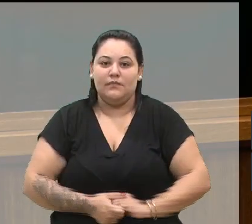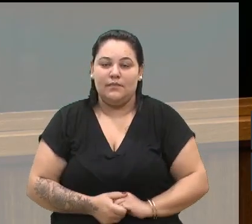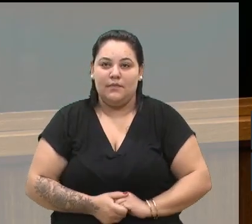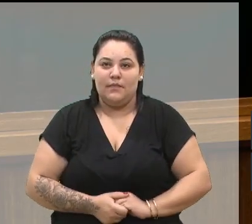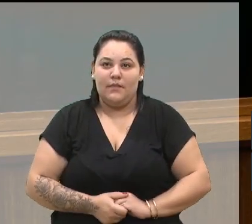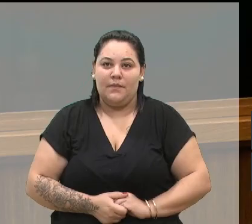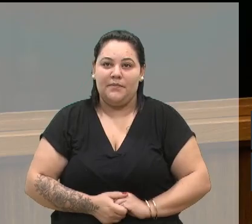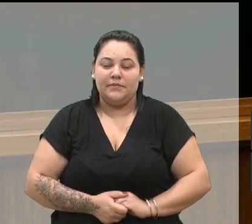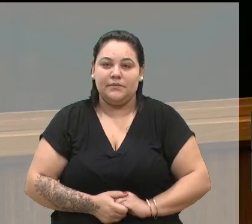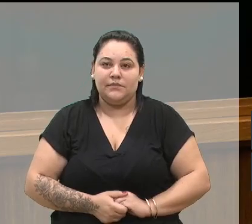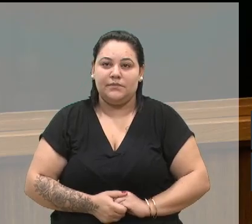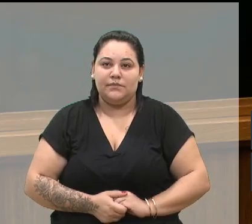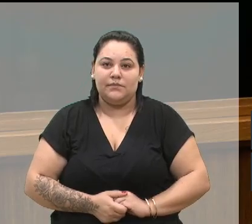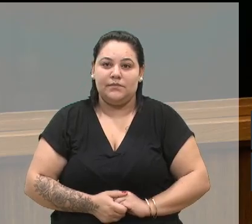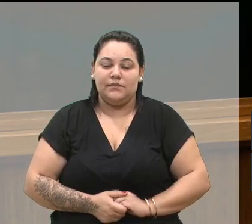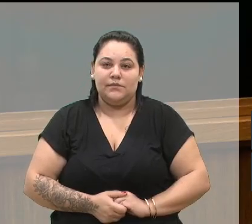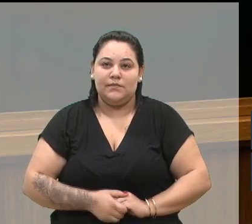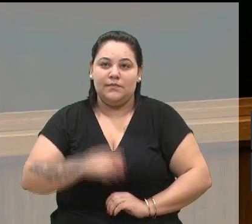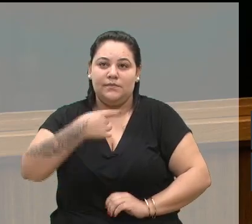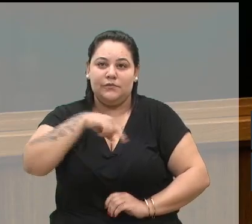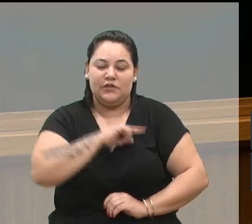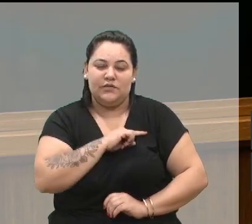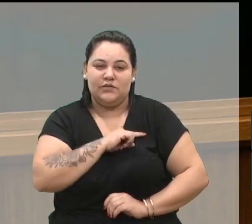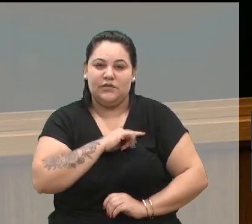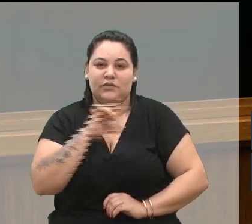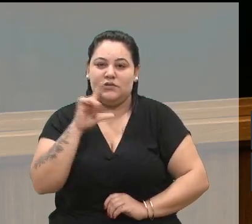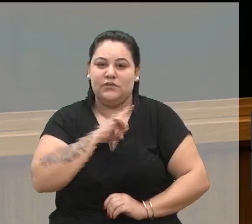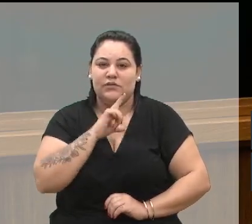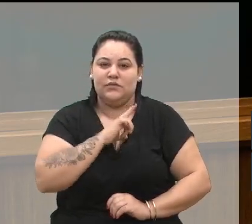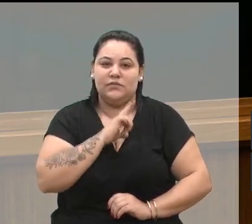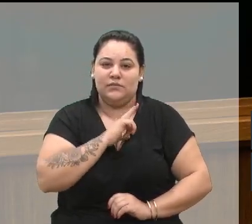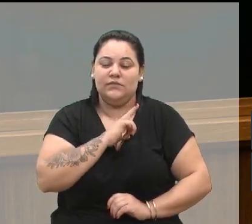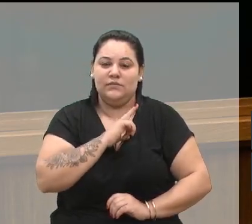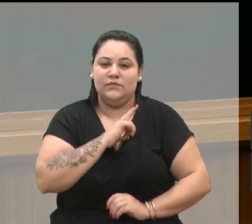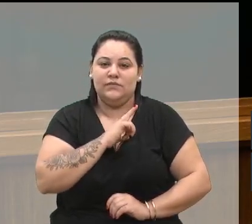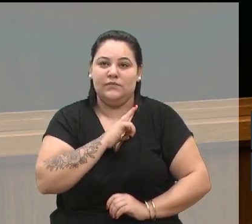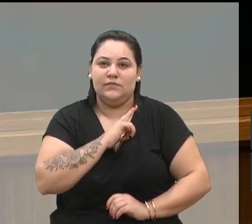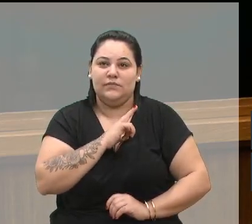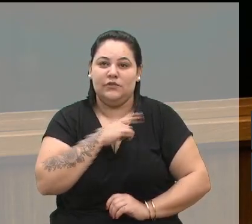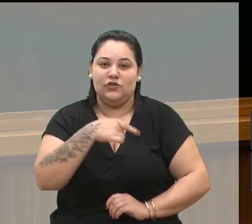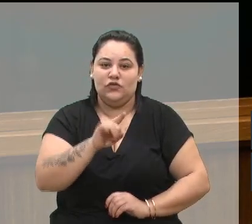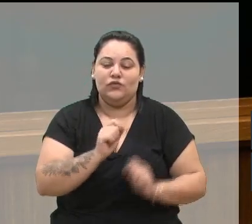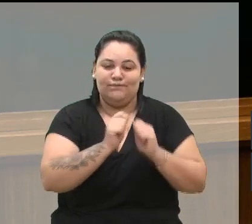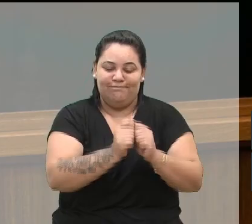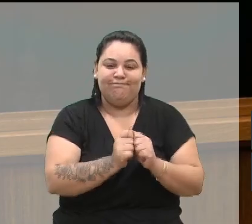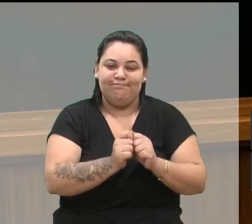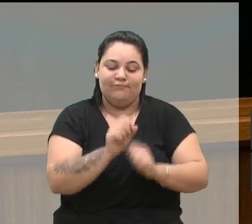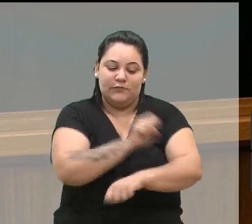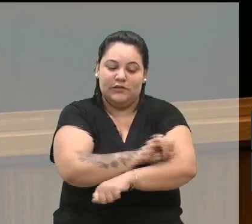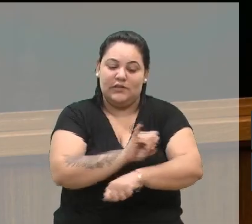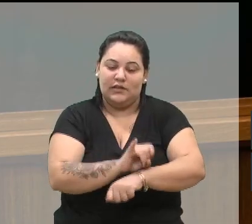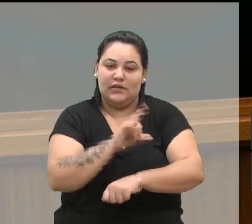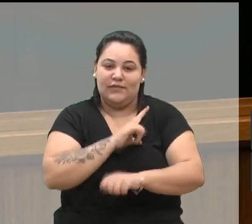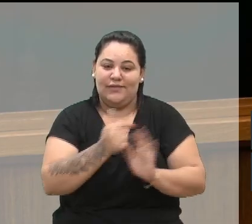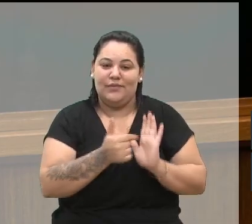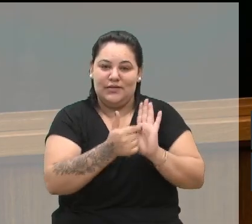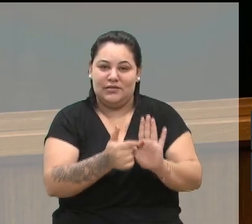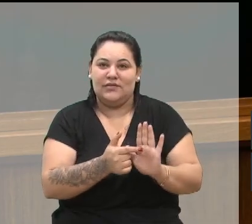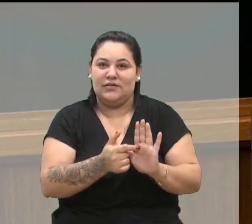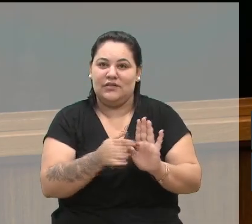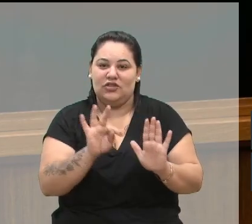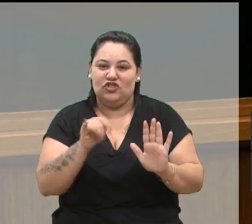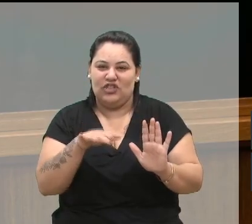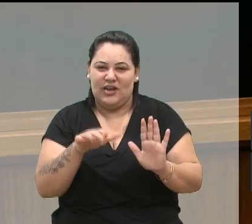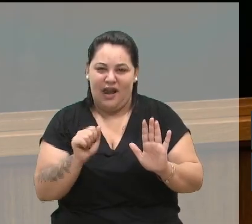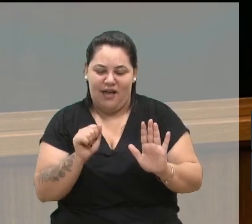Quando nós fomos lá no MIM, no Museu da Indústria Metalúrgica, no Gasola, teve a apresentação da Tina